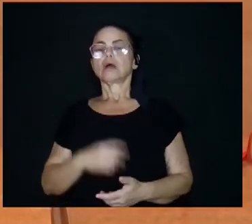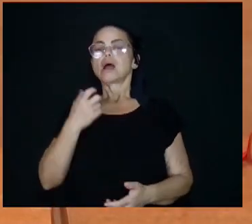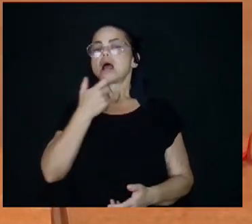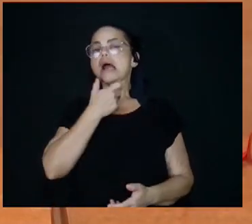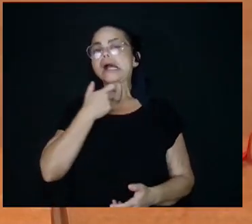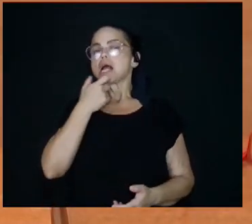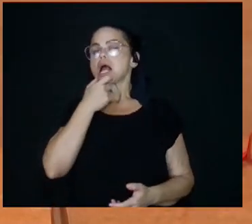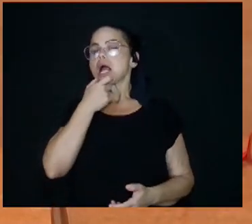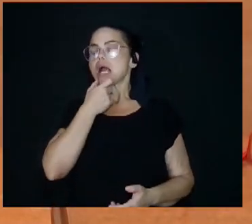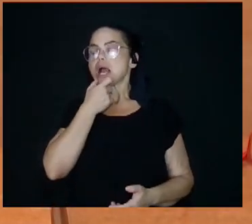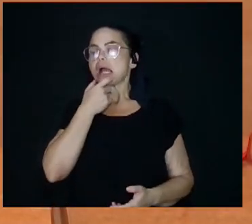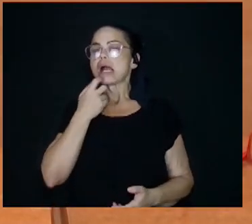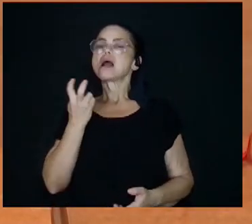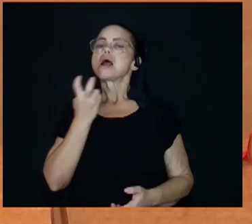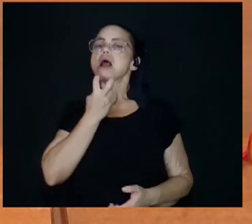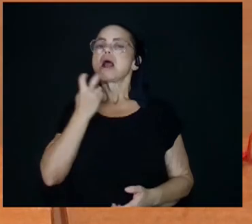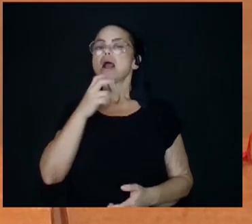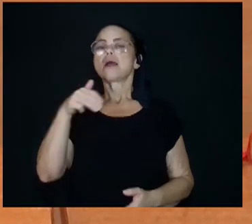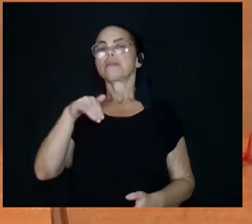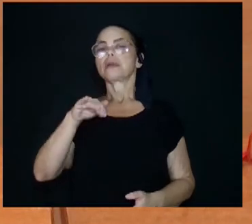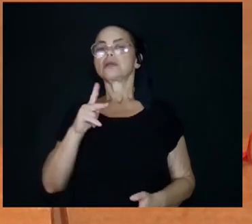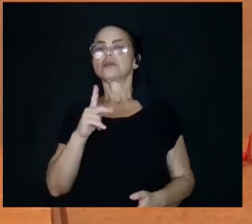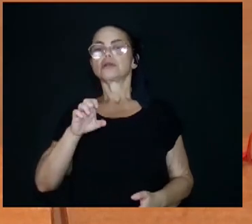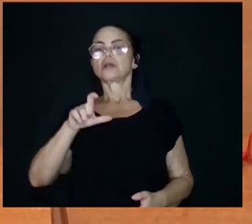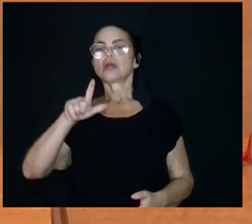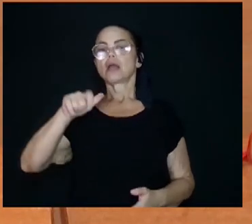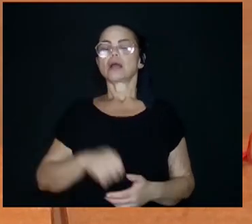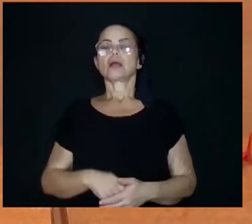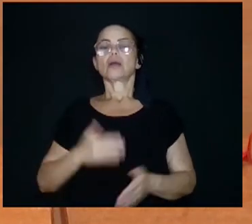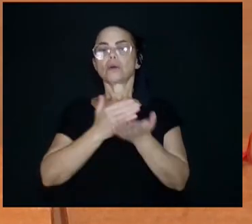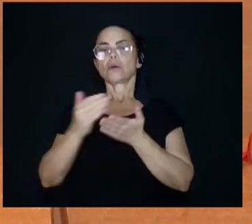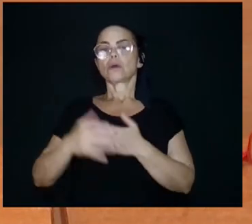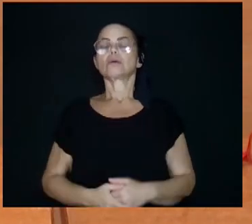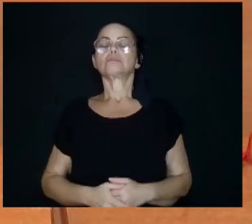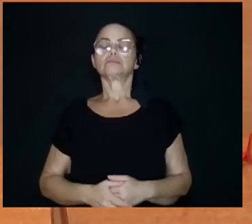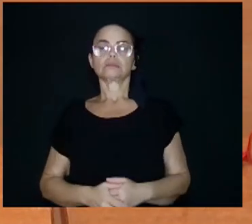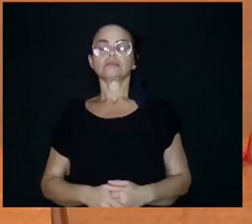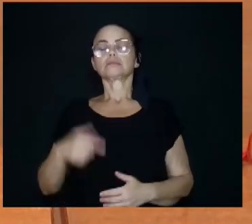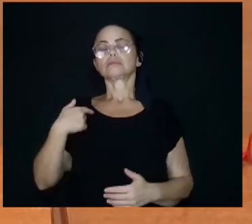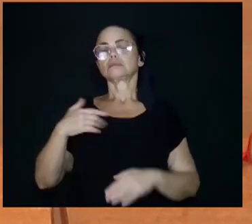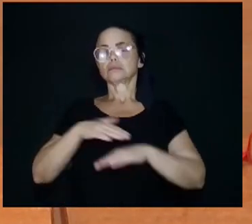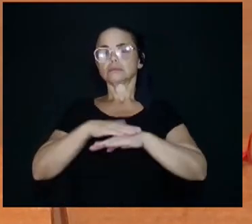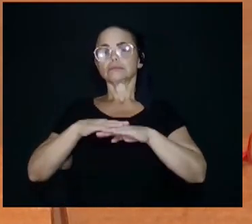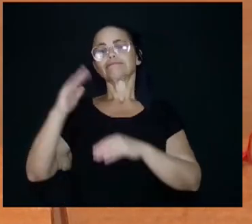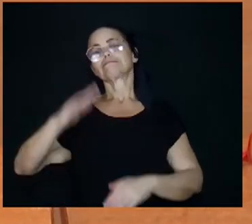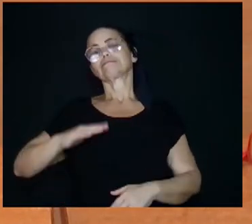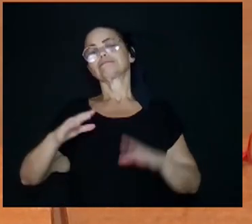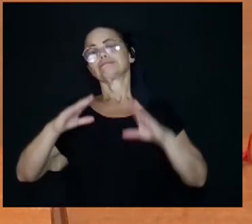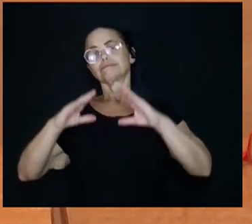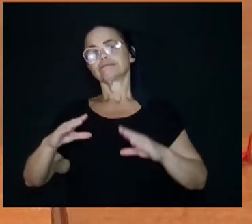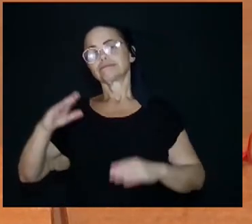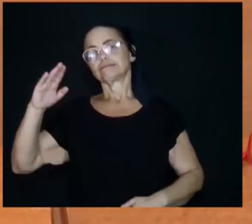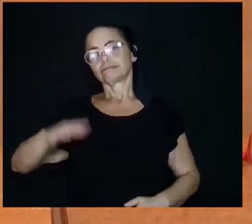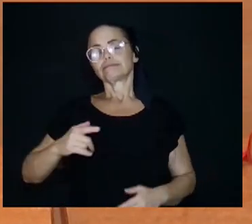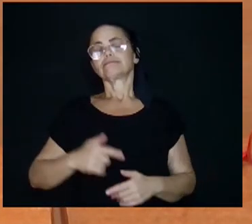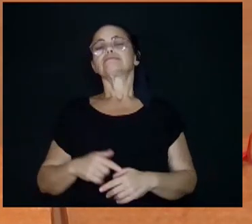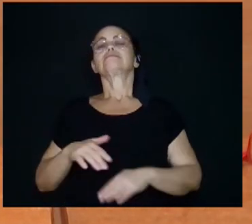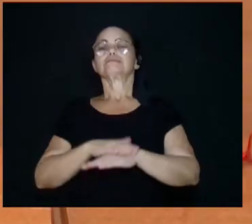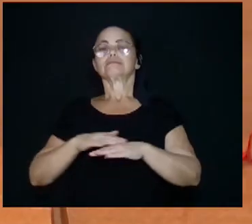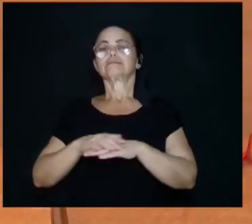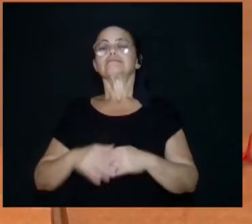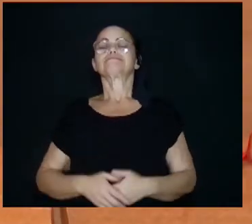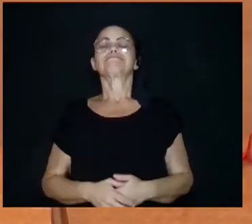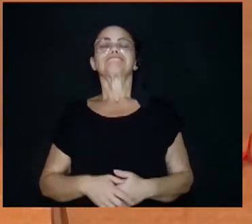Michael Douglas, que foi quem começou tudo isso. Ele hoje à tarde falou comigo que não poderia estar presente, com muito pesar eu recebi